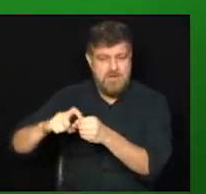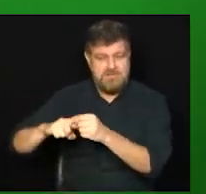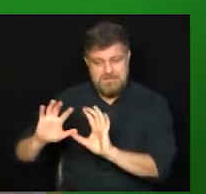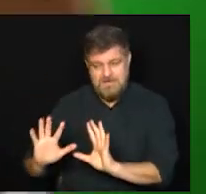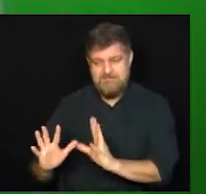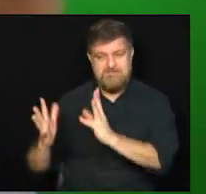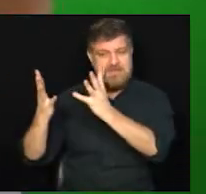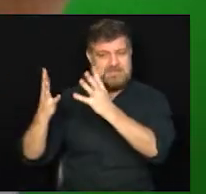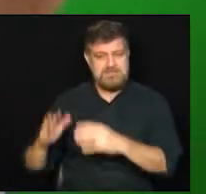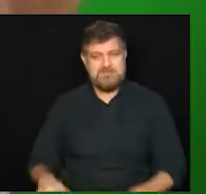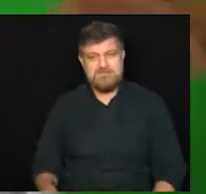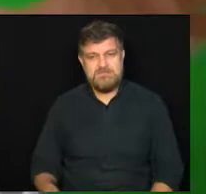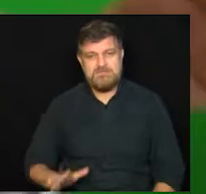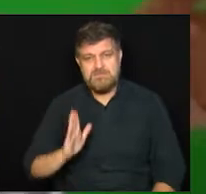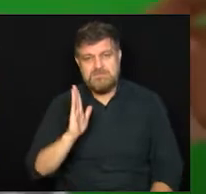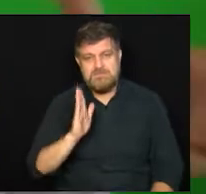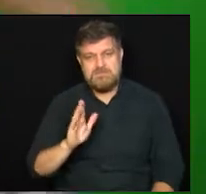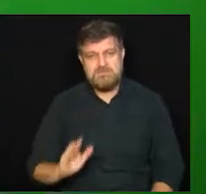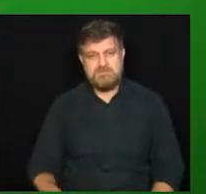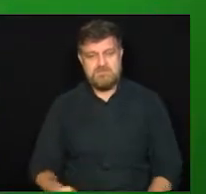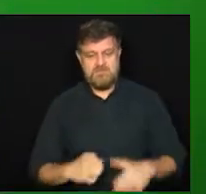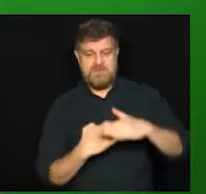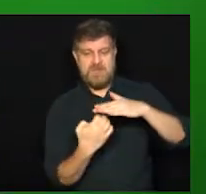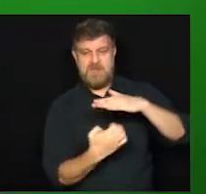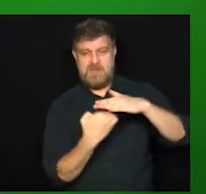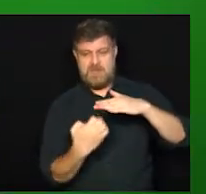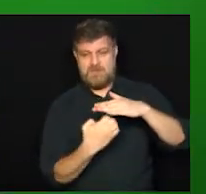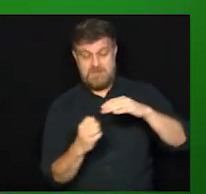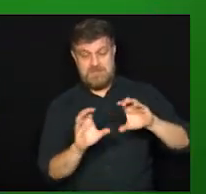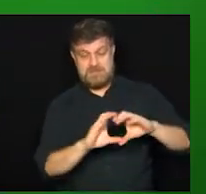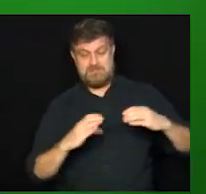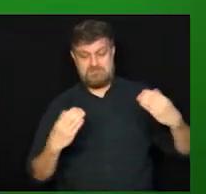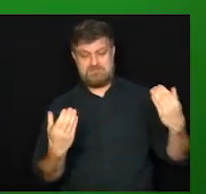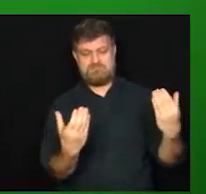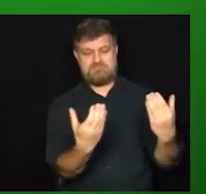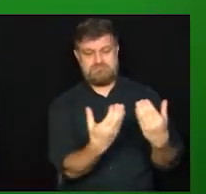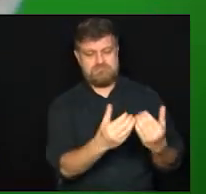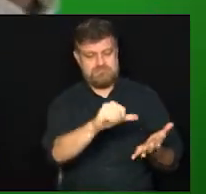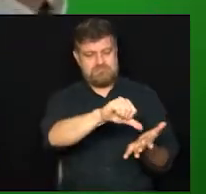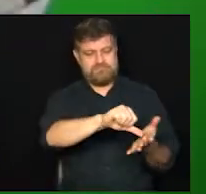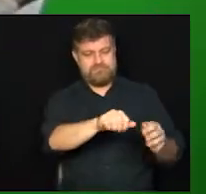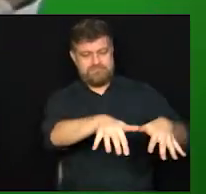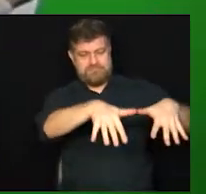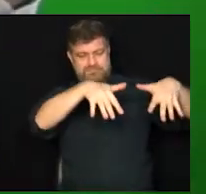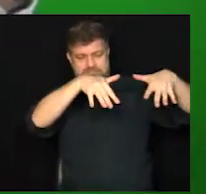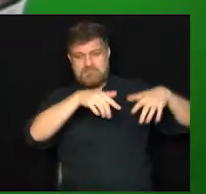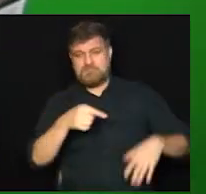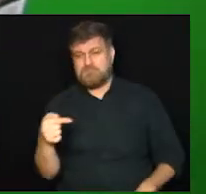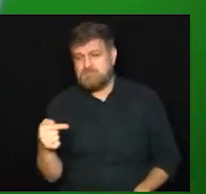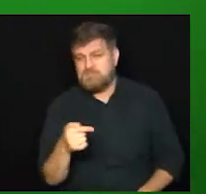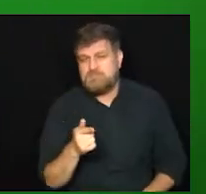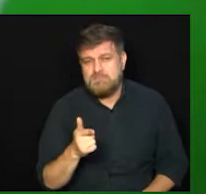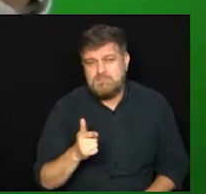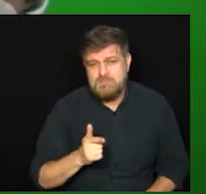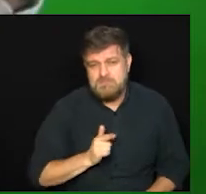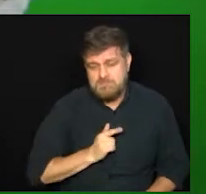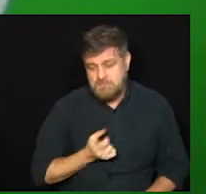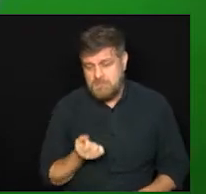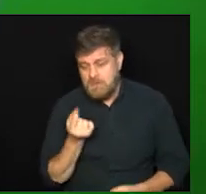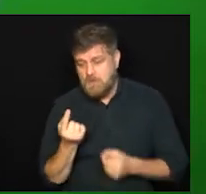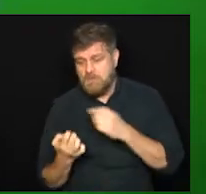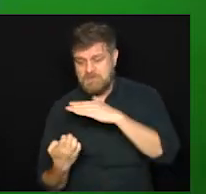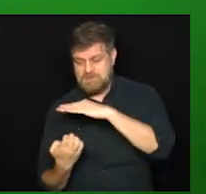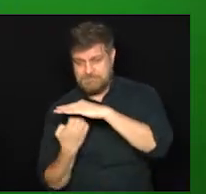força. Já o evento corporativo, esse é o meu entendimento. Você tem algumas